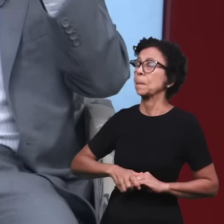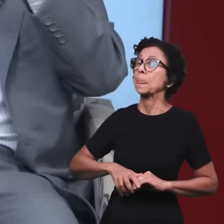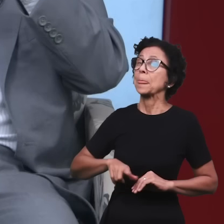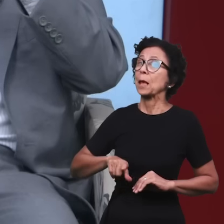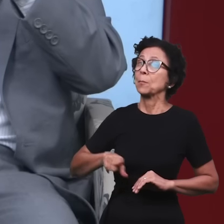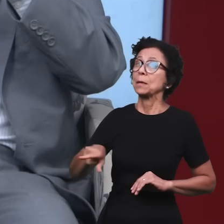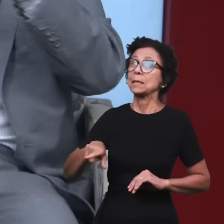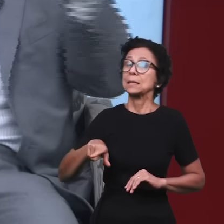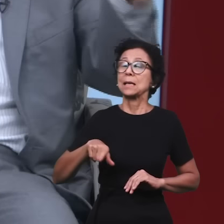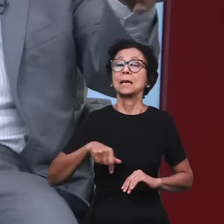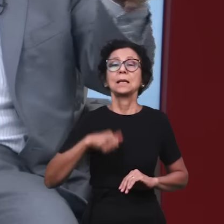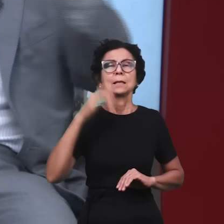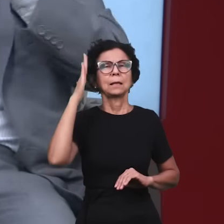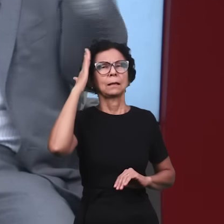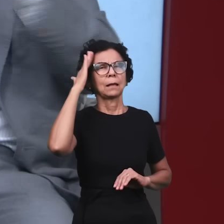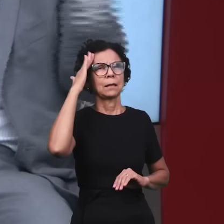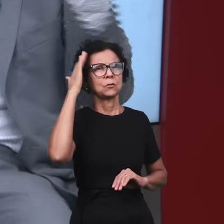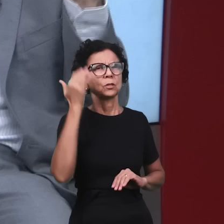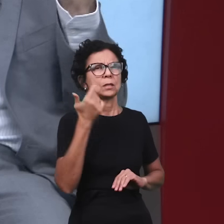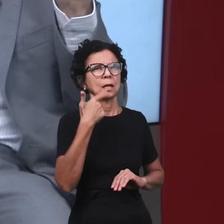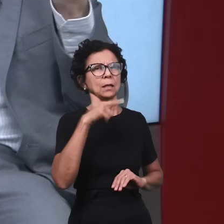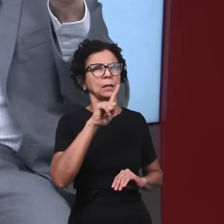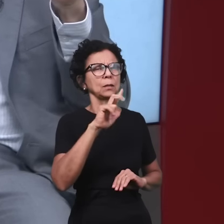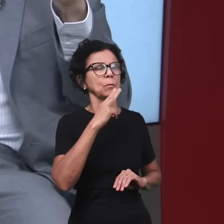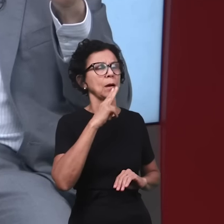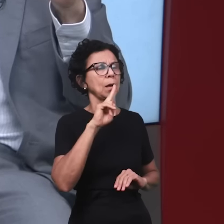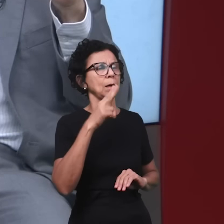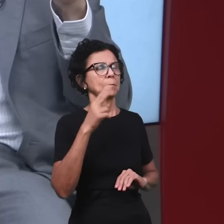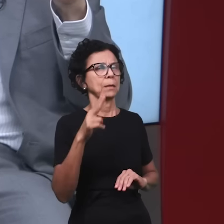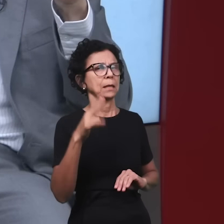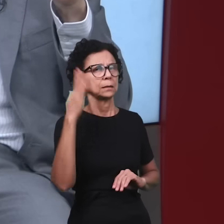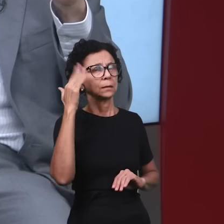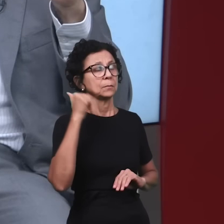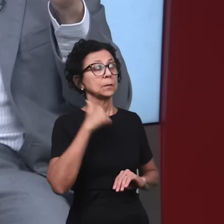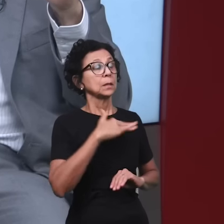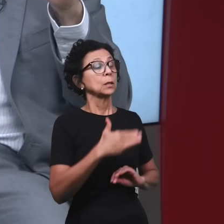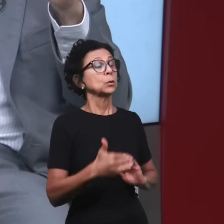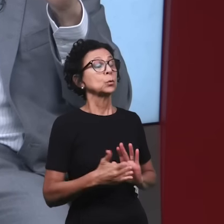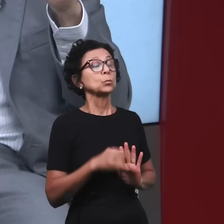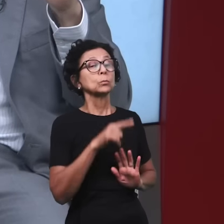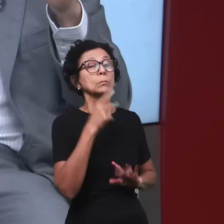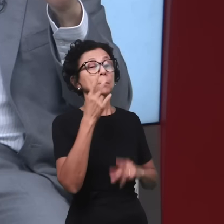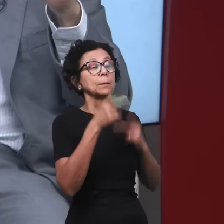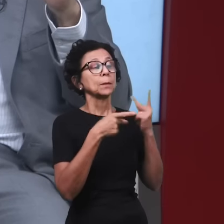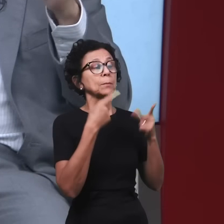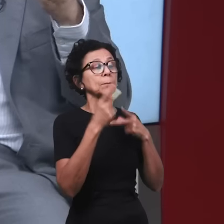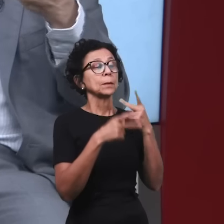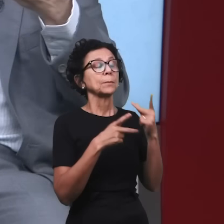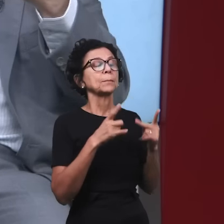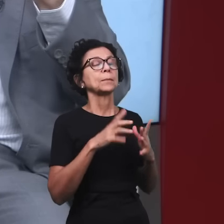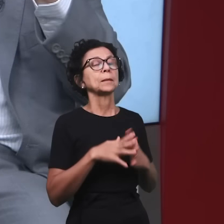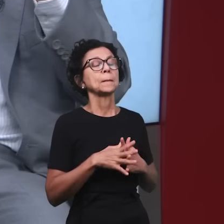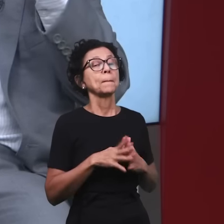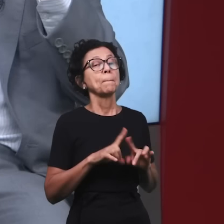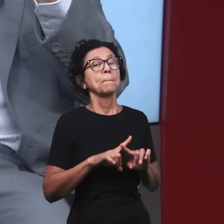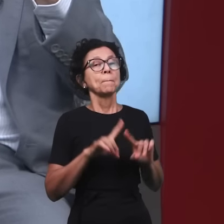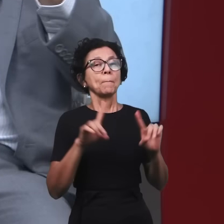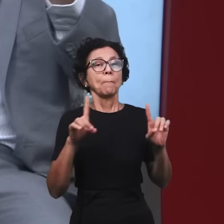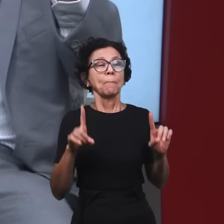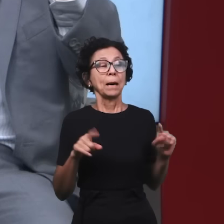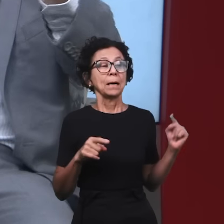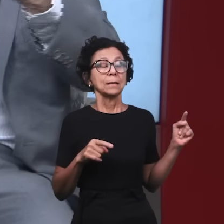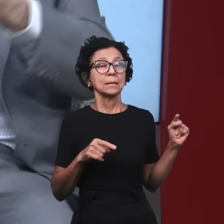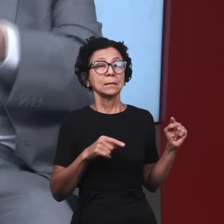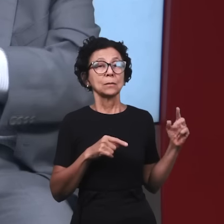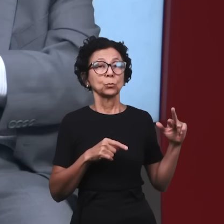sabendo tudo que eles falavam e tudo que se passava, mas eles não o entendiam, porque eles se